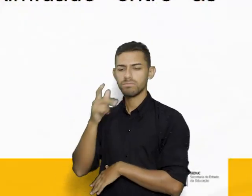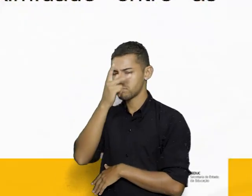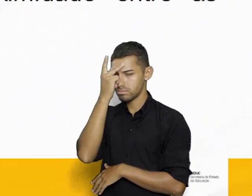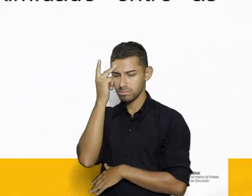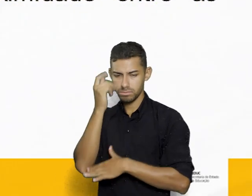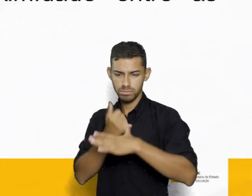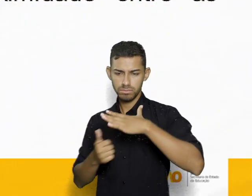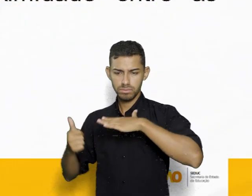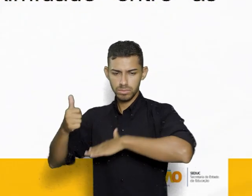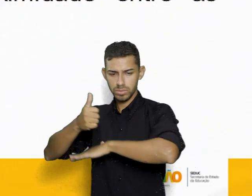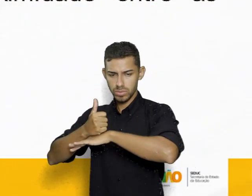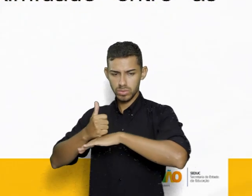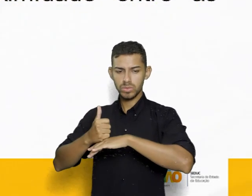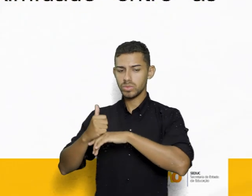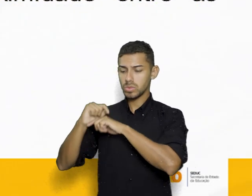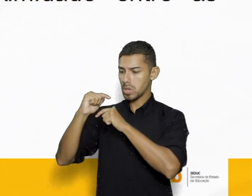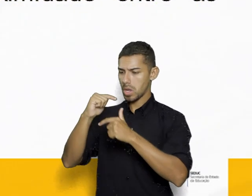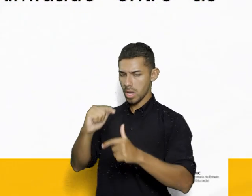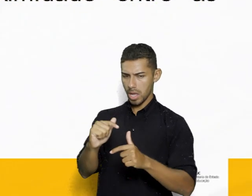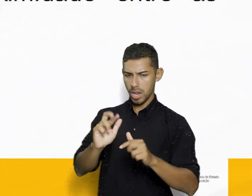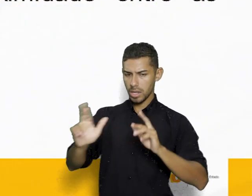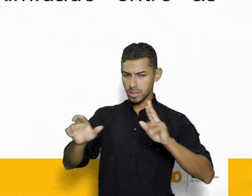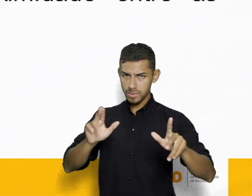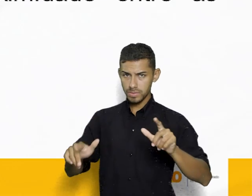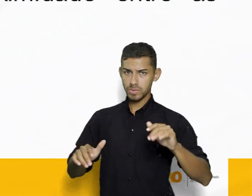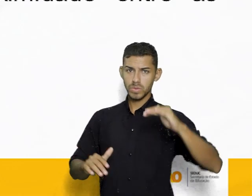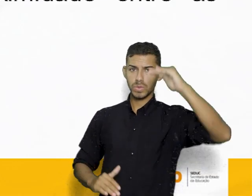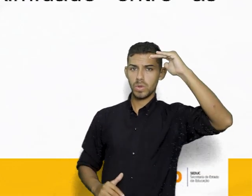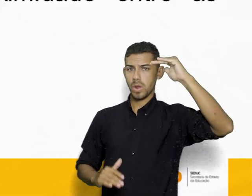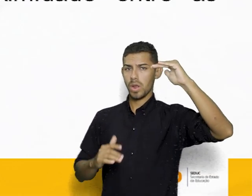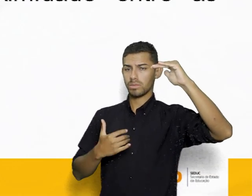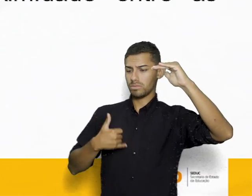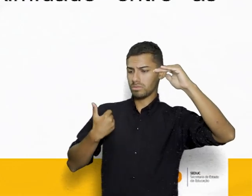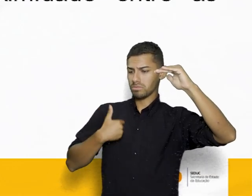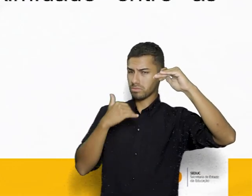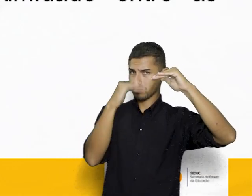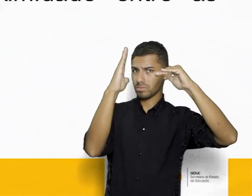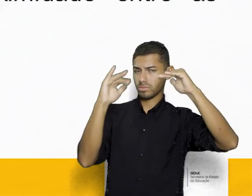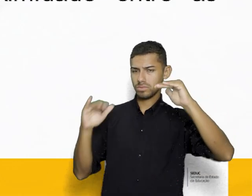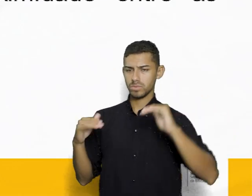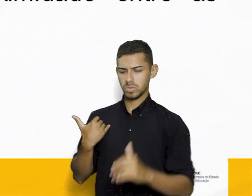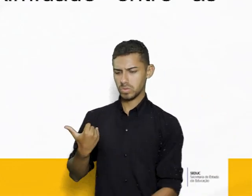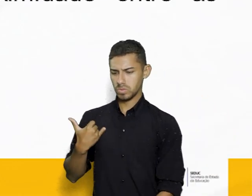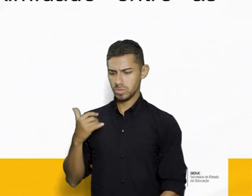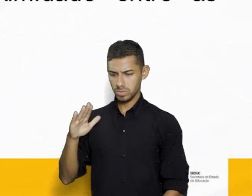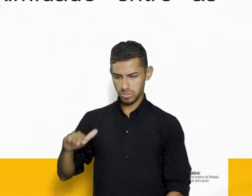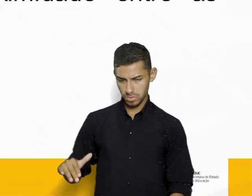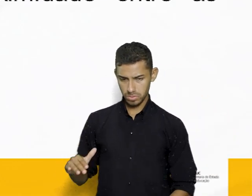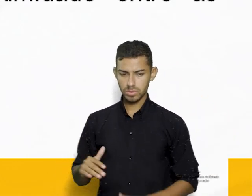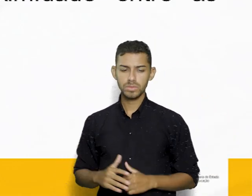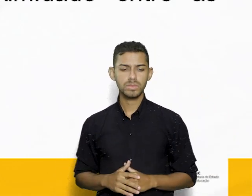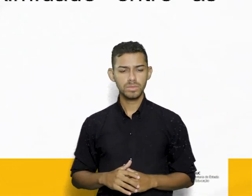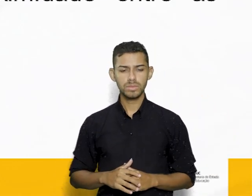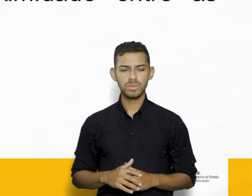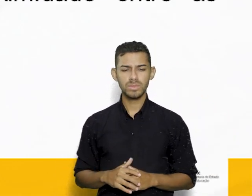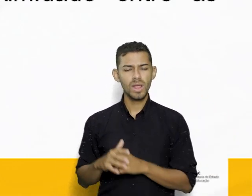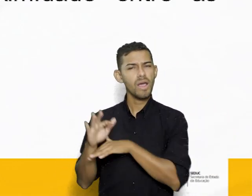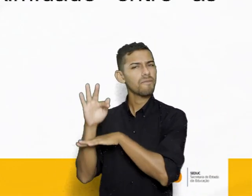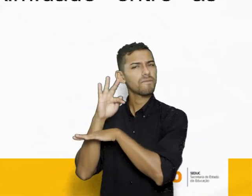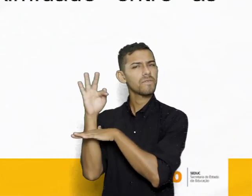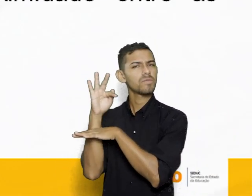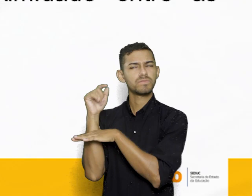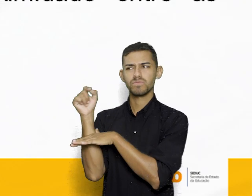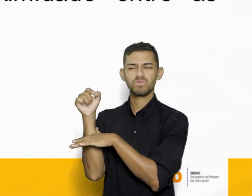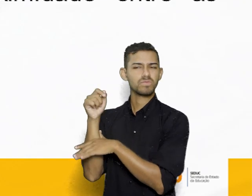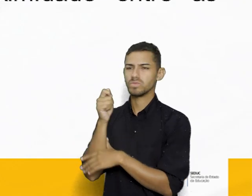estão em níveis hierárquicos distintos ou sejam mais velho o mais novo formalidade foi uma palavra que eu não utilizei ainda pouco